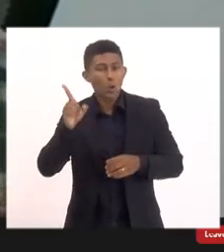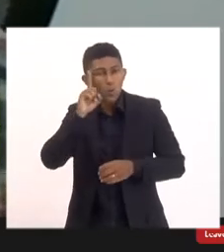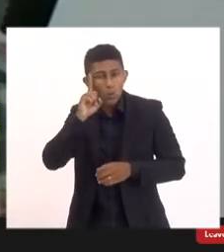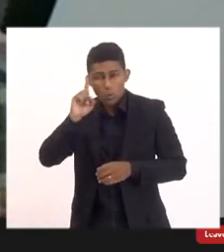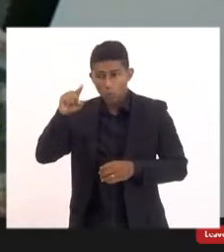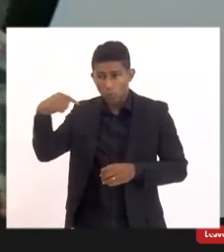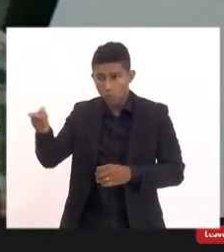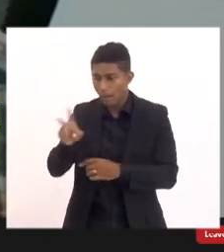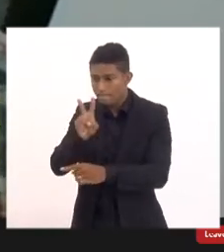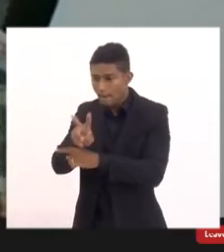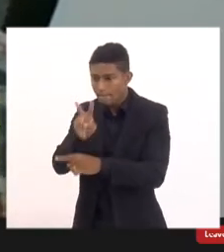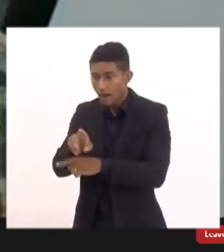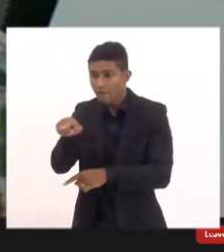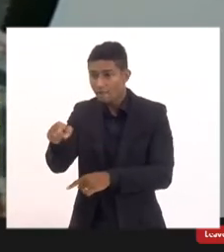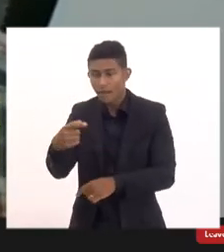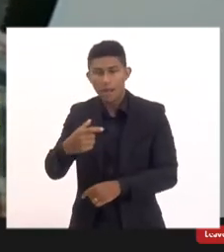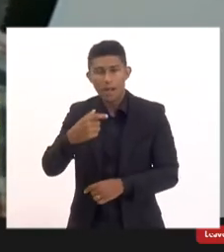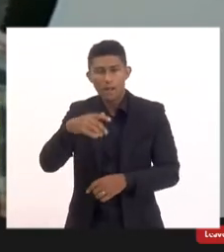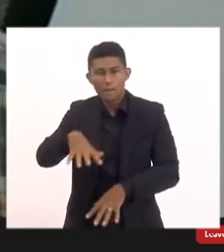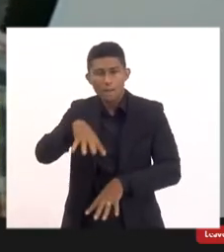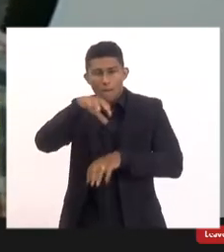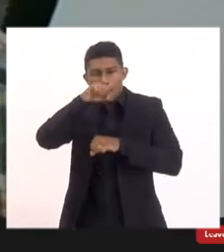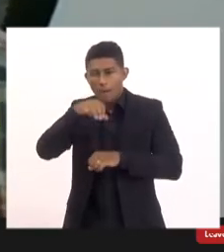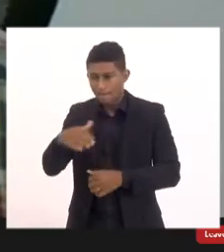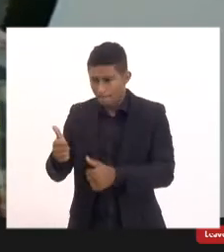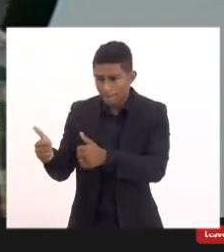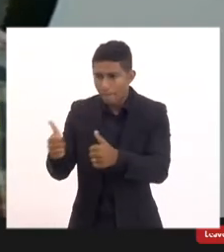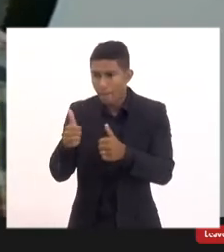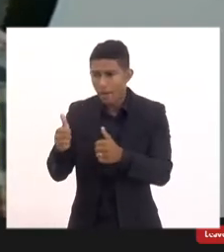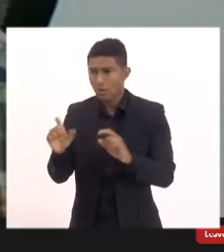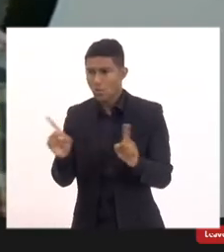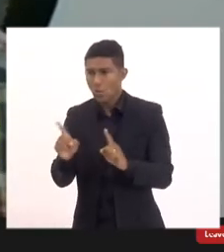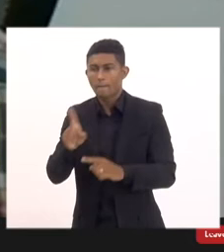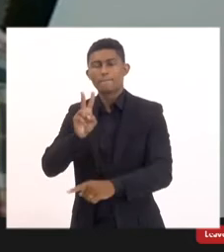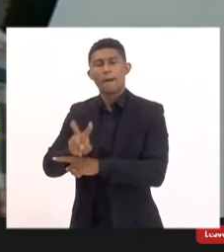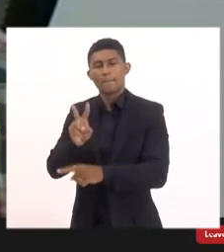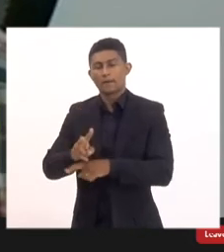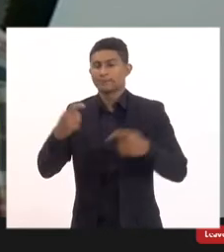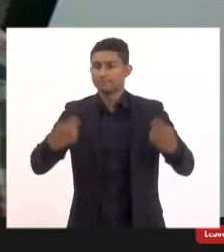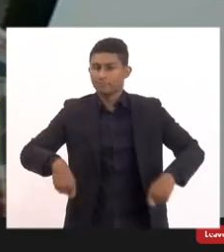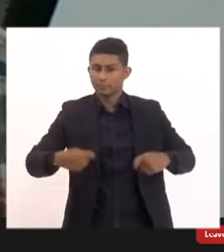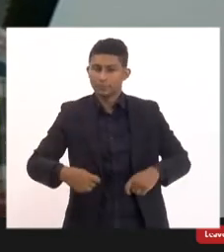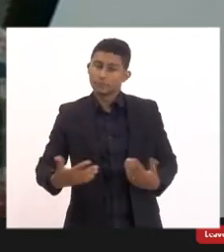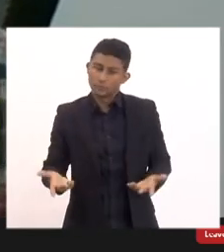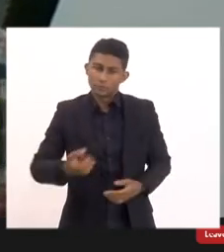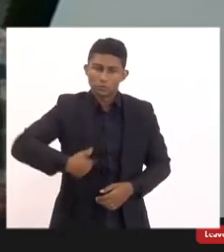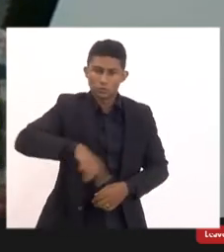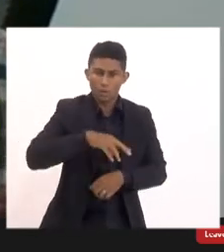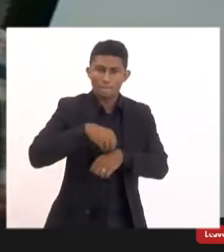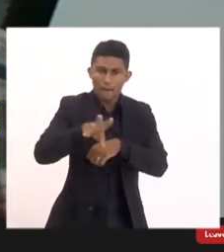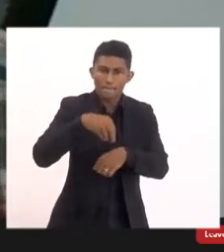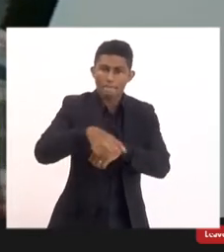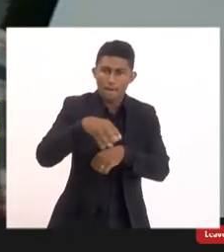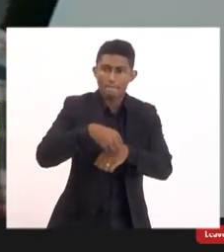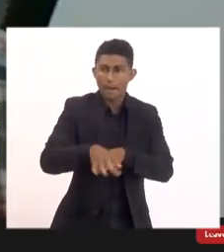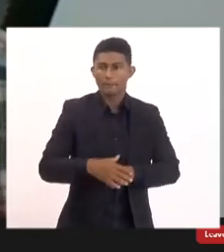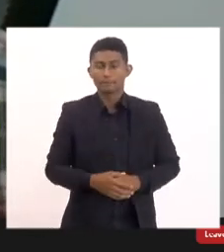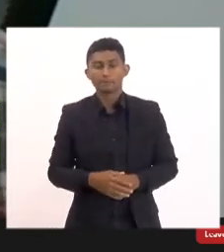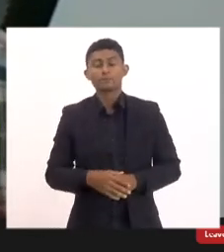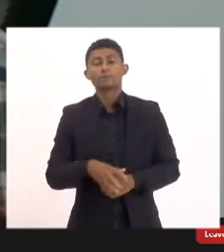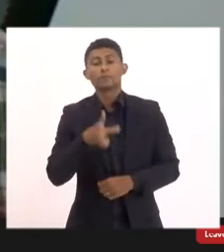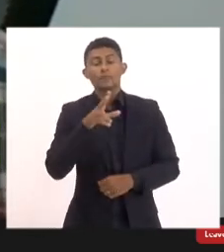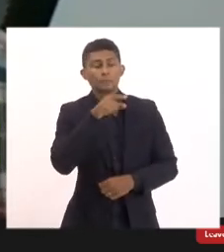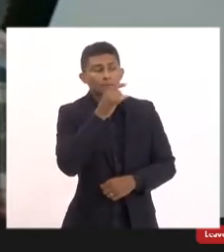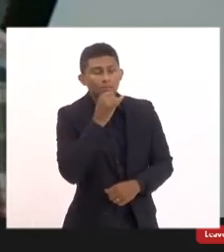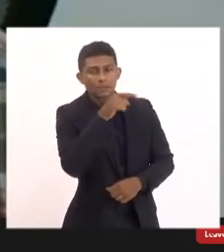respiratórios, imediata testagem, são questões centrais que a gente recomenda. Para a suspensão das aulas,